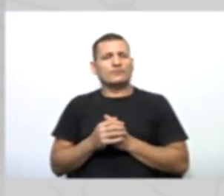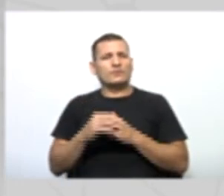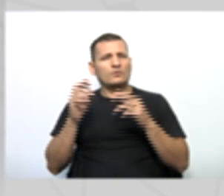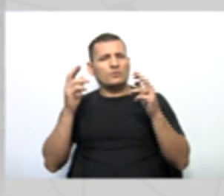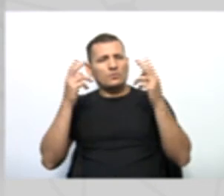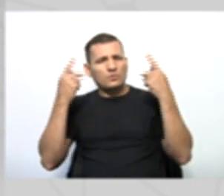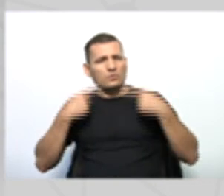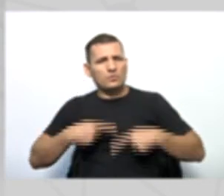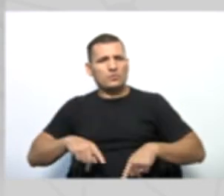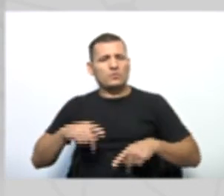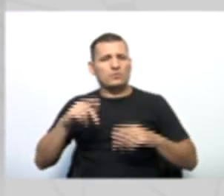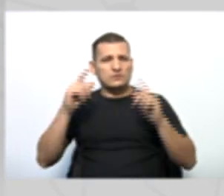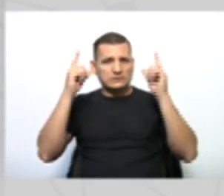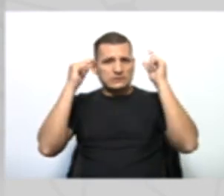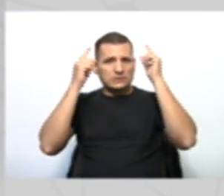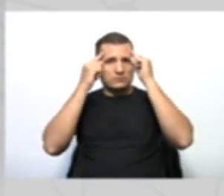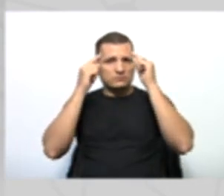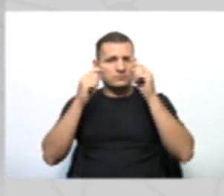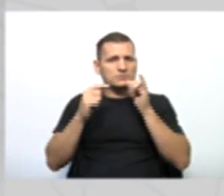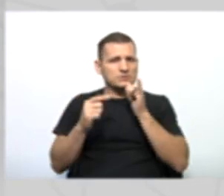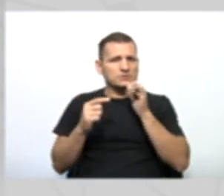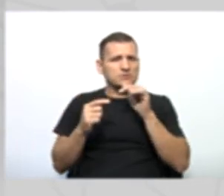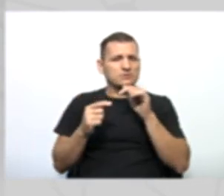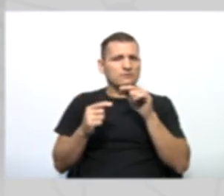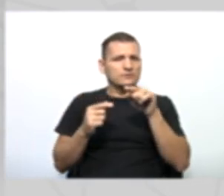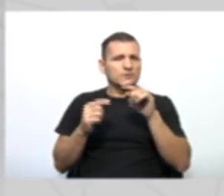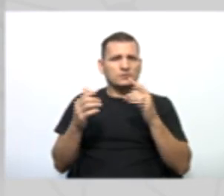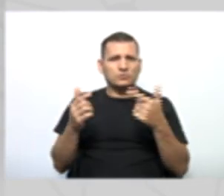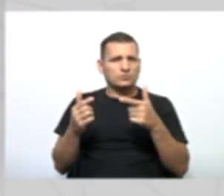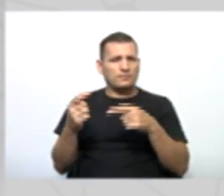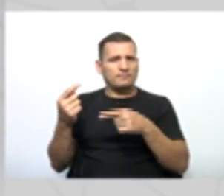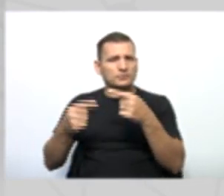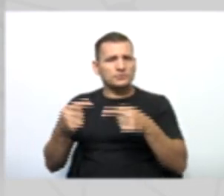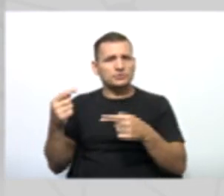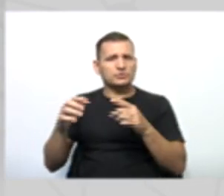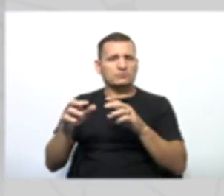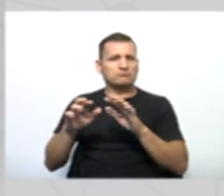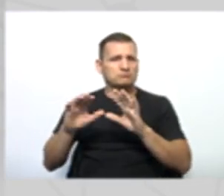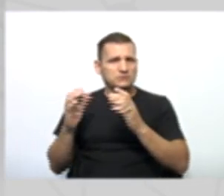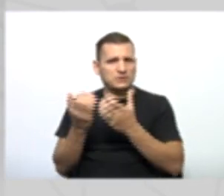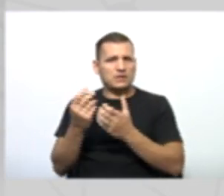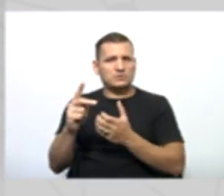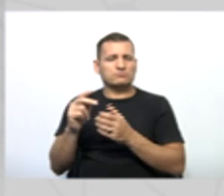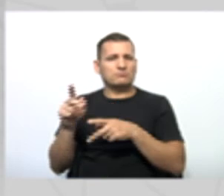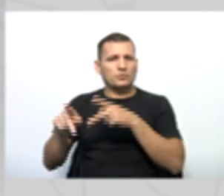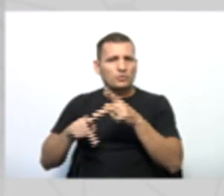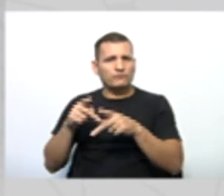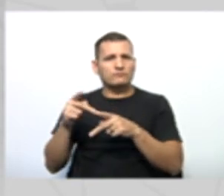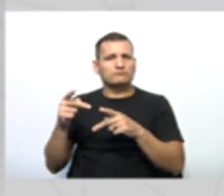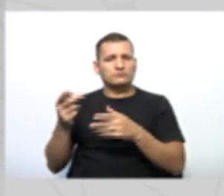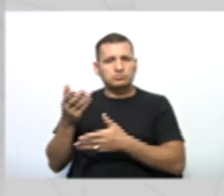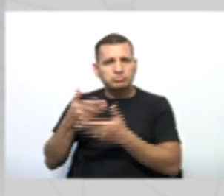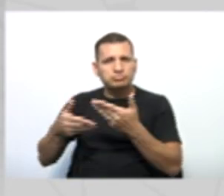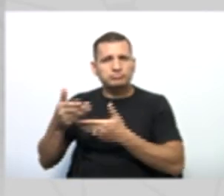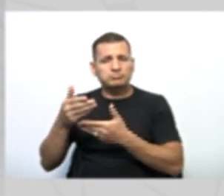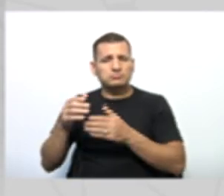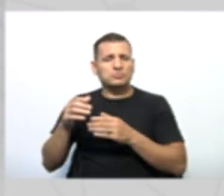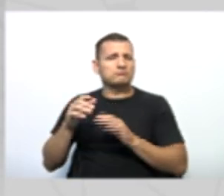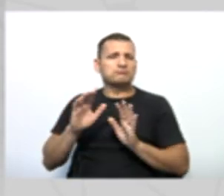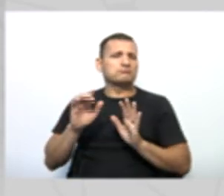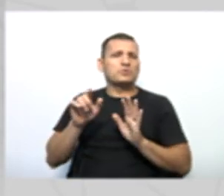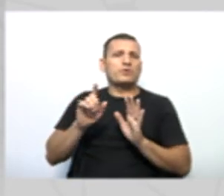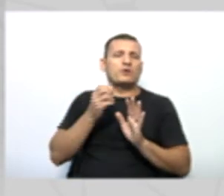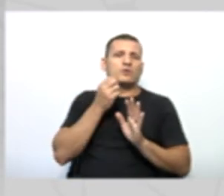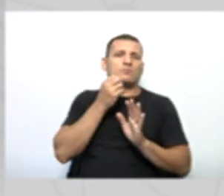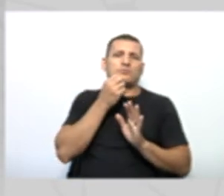que você é bom se você não se envolve com as questões políticas da sua cidade, do seu povo. Então, para o grego, você só pode ser